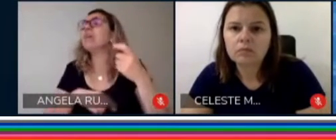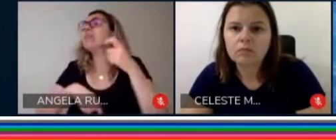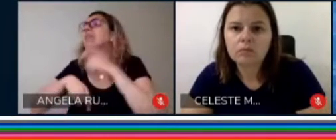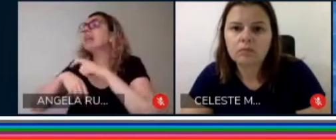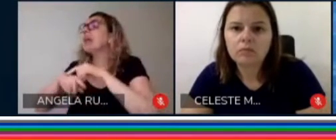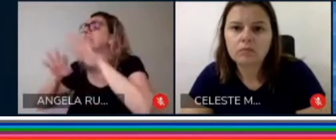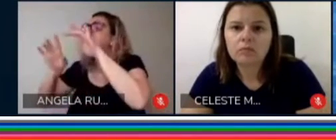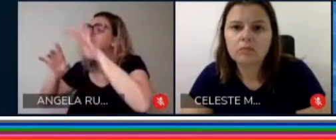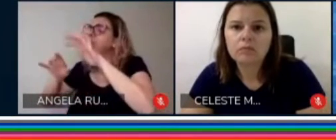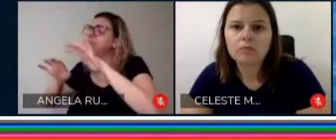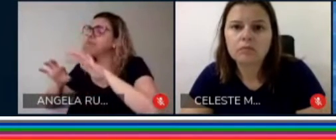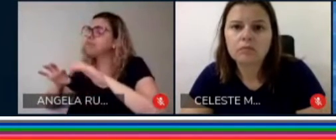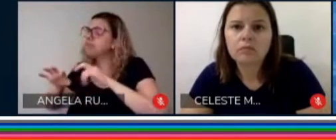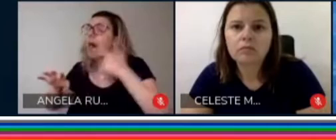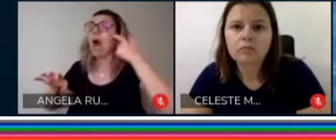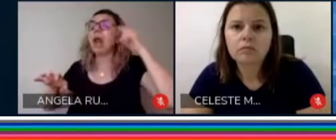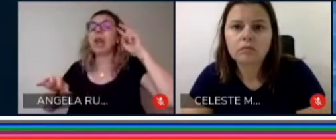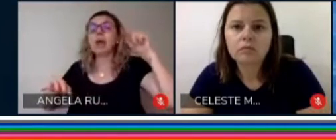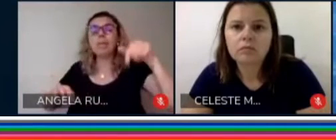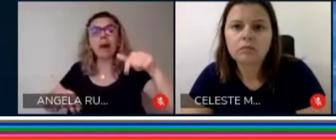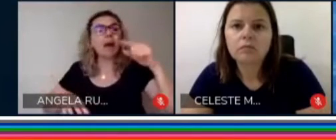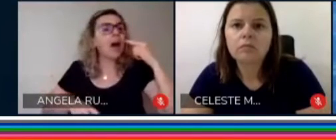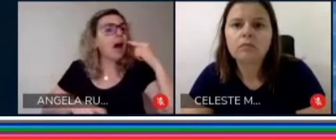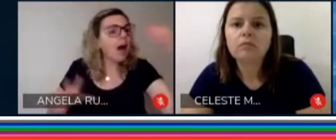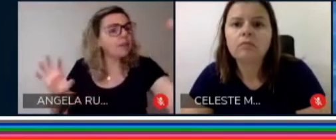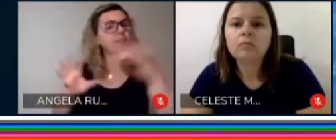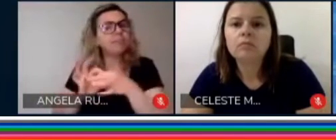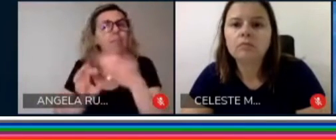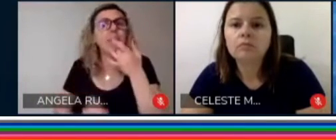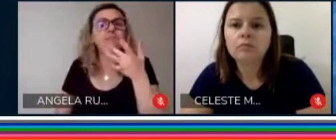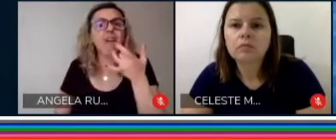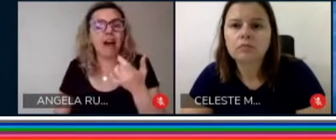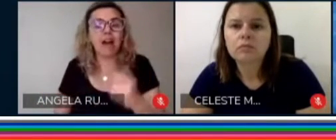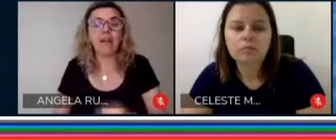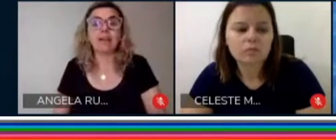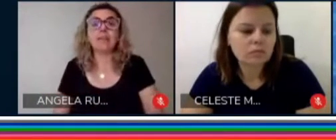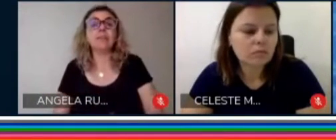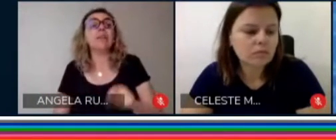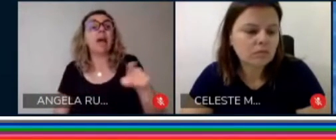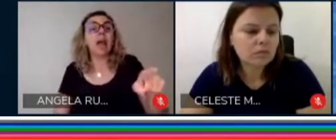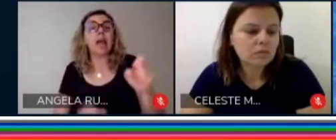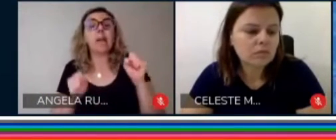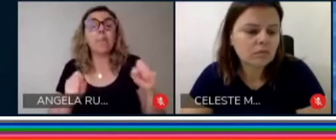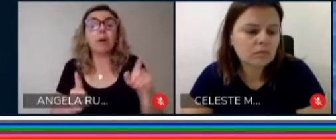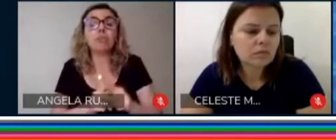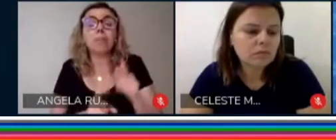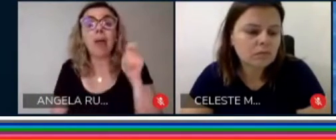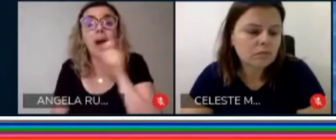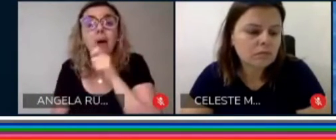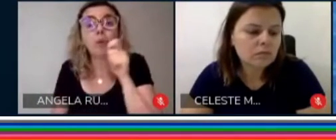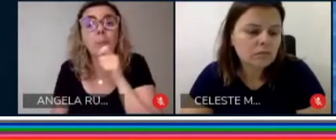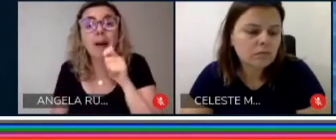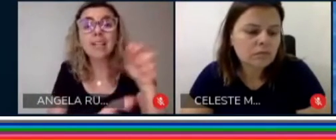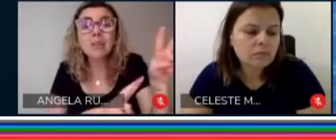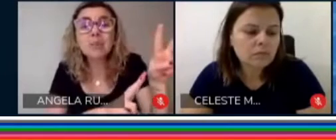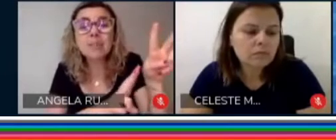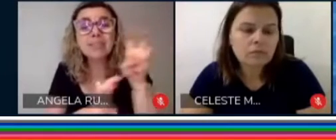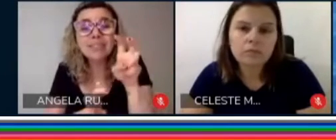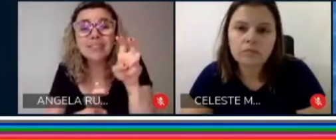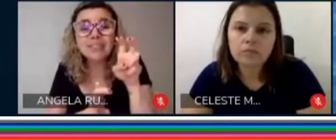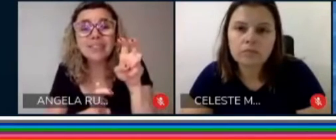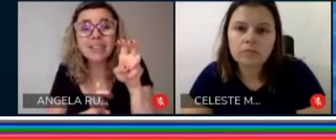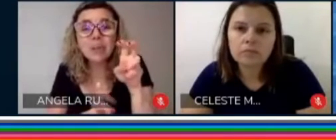redigindo o teu trabalho. Além de formato biblioteca pessoal, ele permite a automatização da citação. Então eu coloco ali